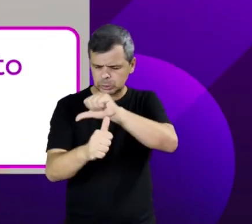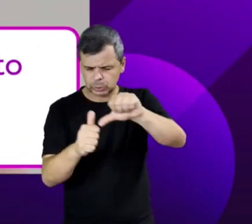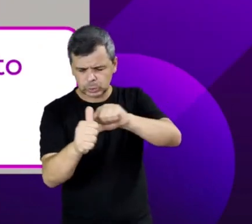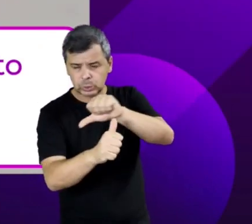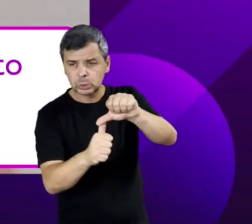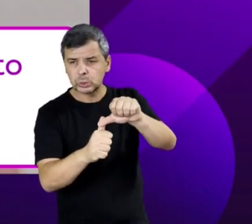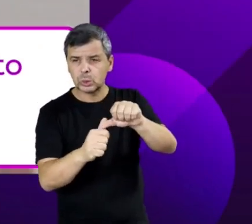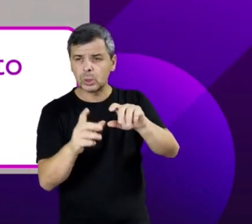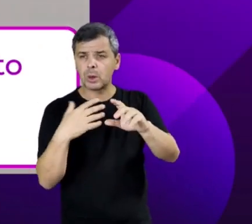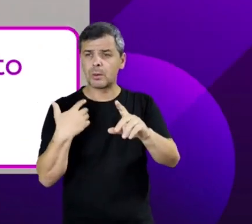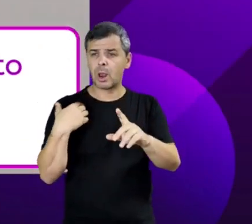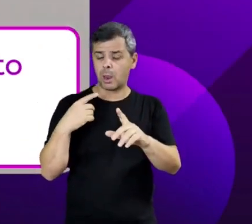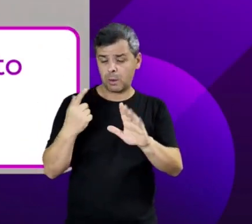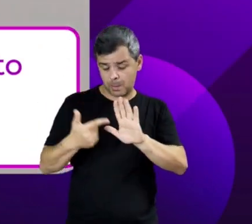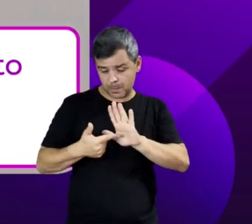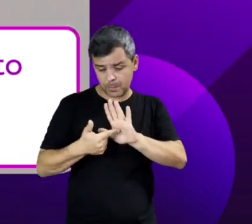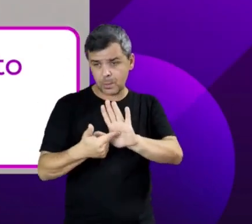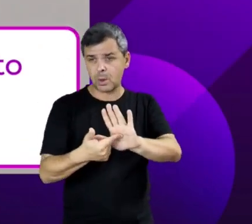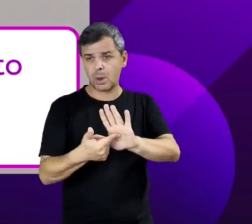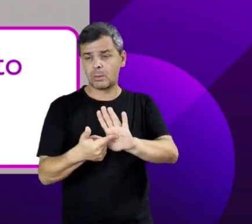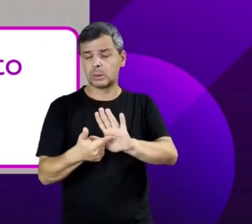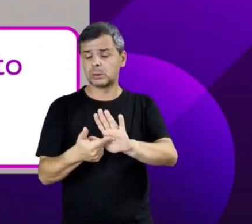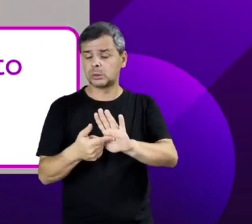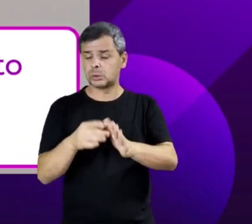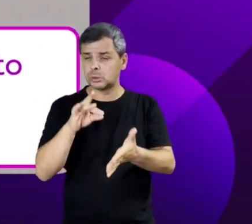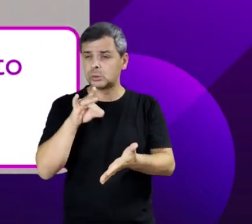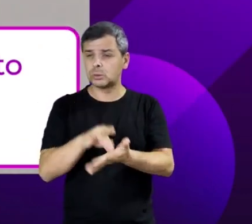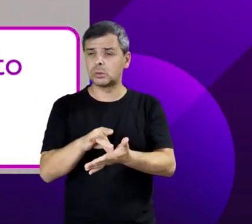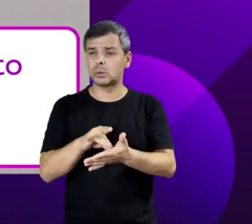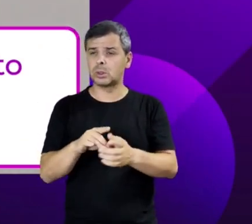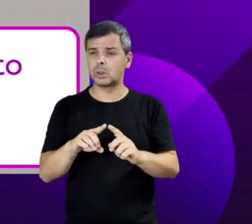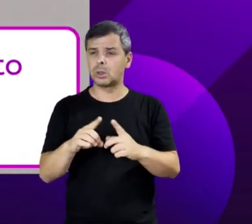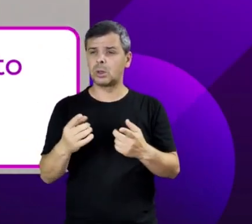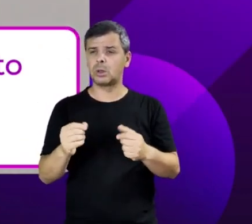transformações que acabam pondo em xeque, ou necessariamente põe